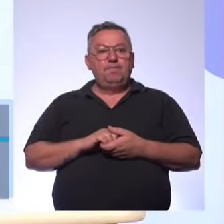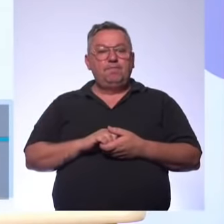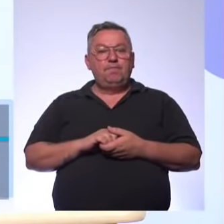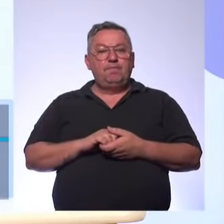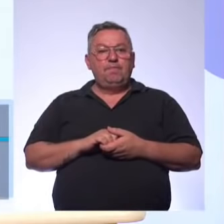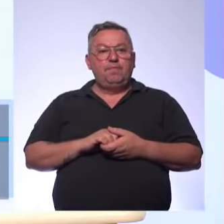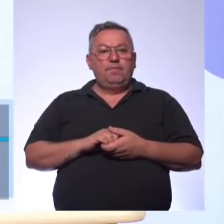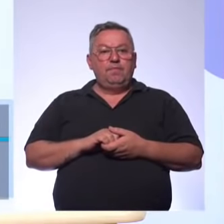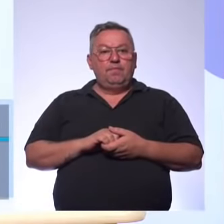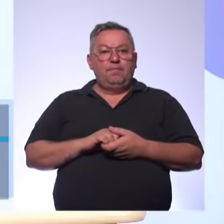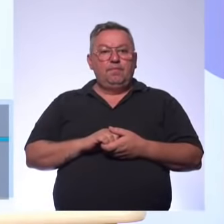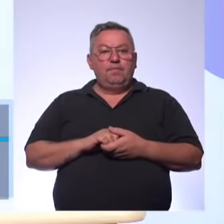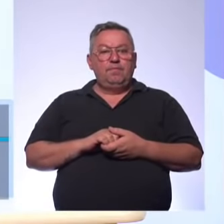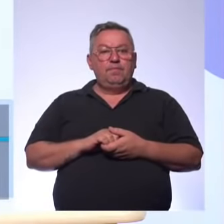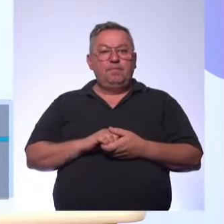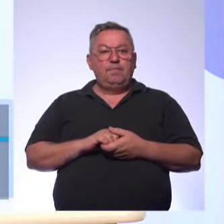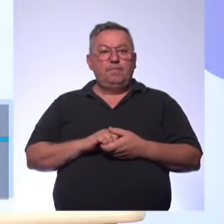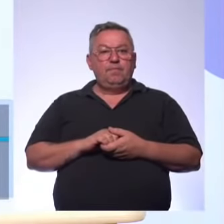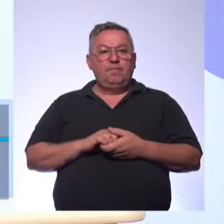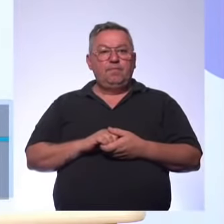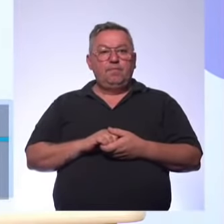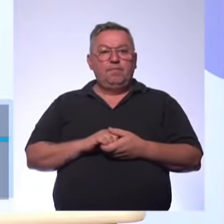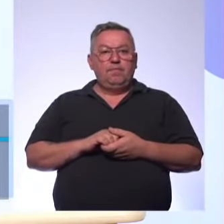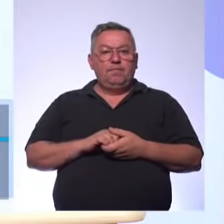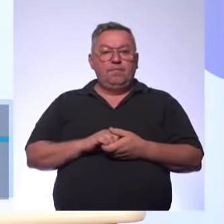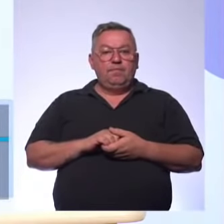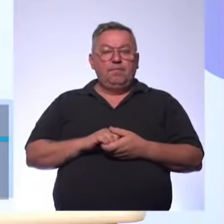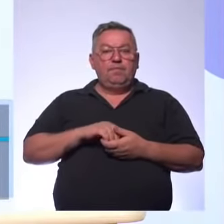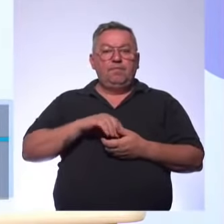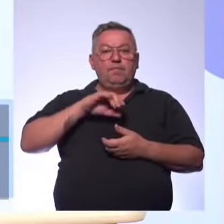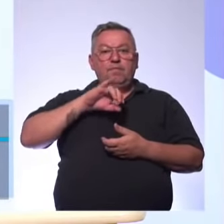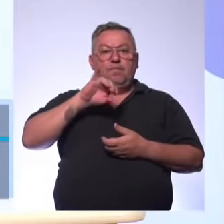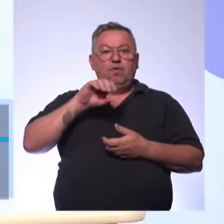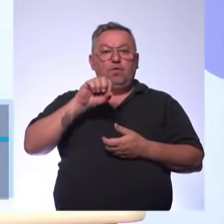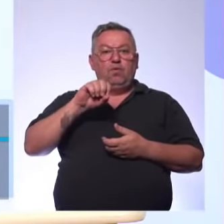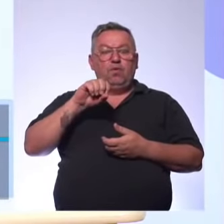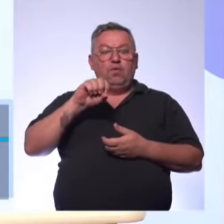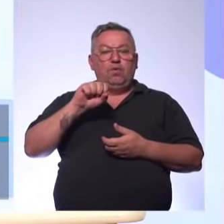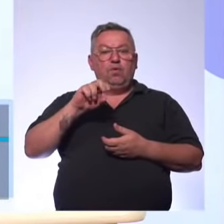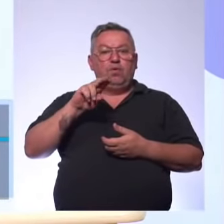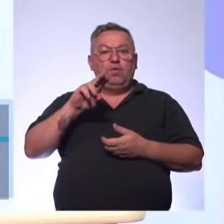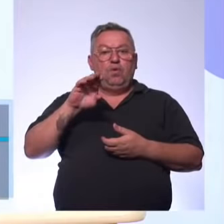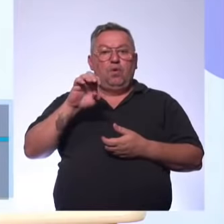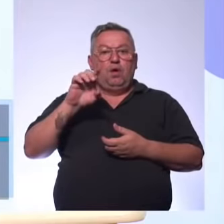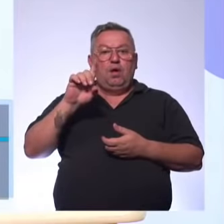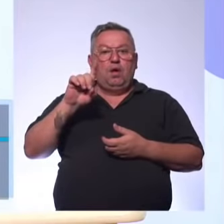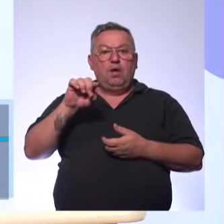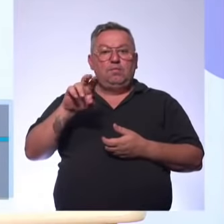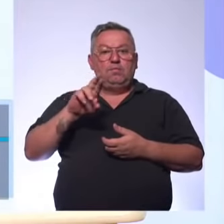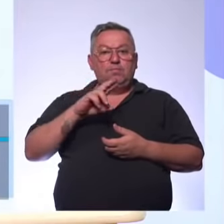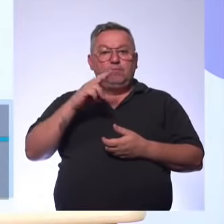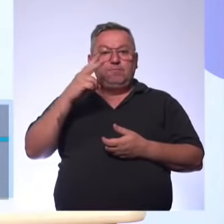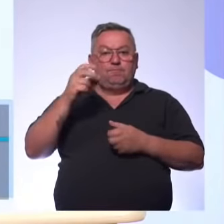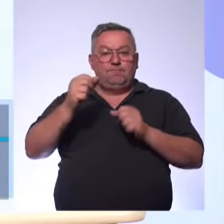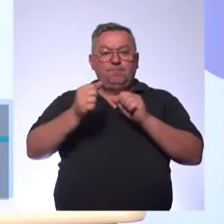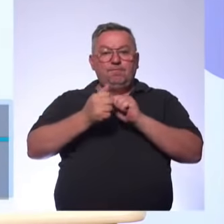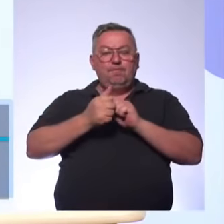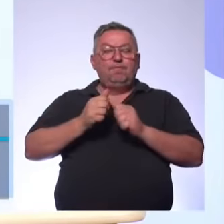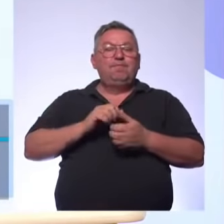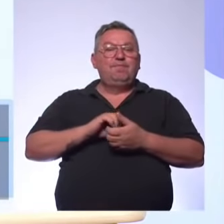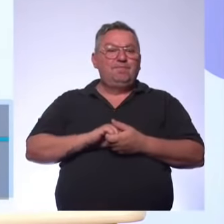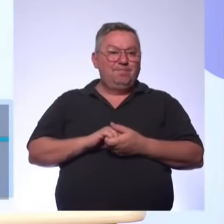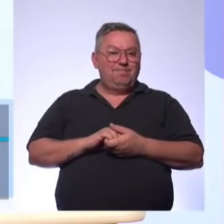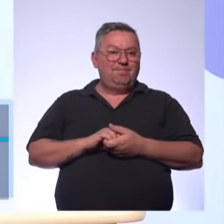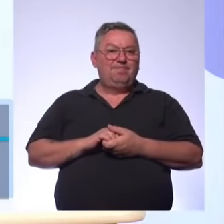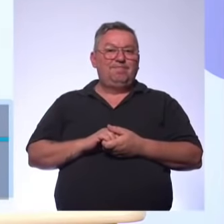don't build irregular constructions along streams. E o Josué, ele fez aquele jeito legal e respondeu as duas de uma vez. Ele respondeu também,